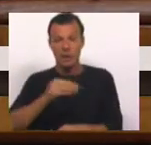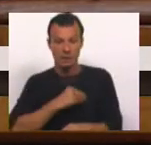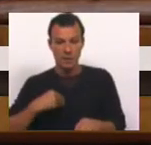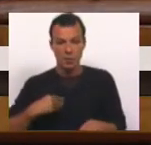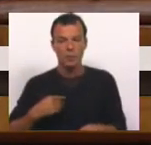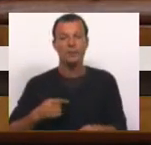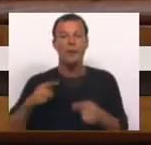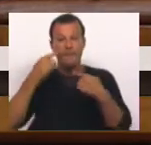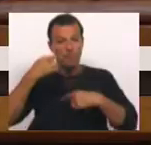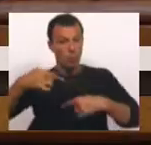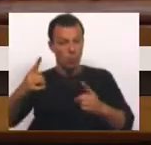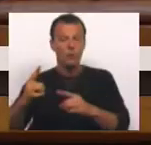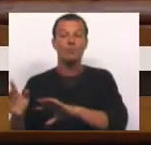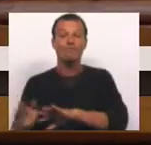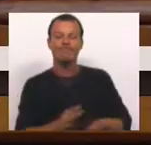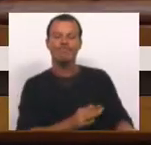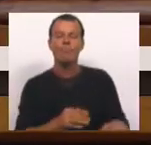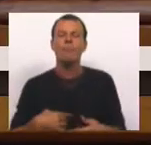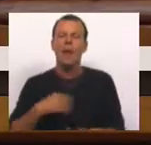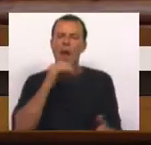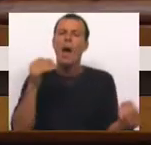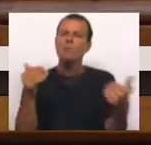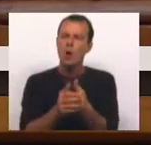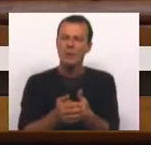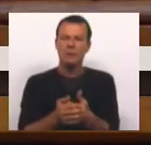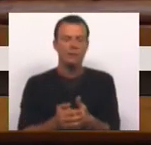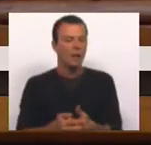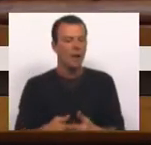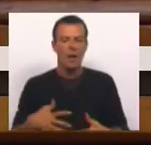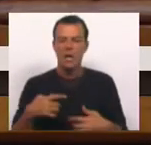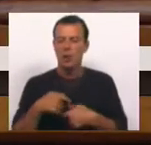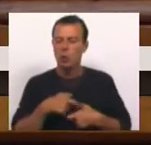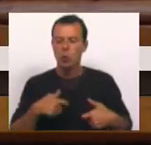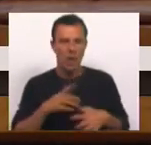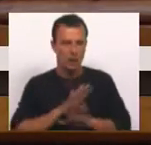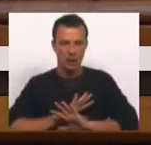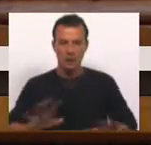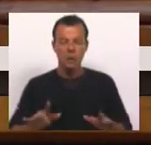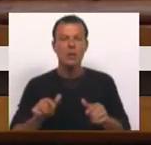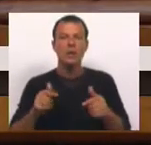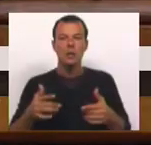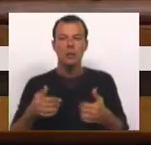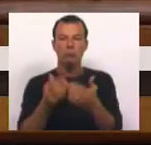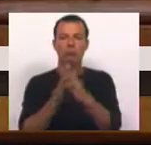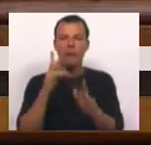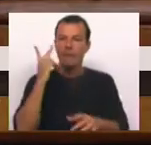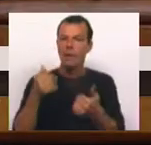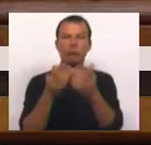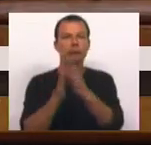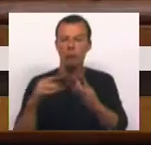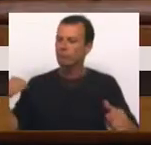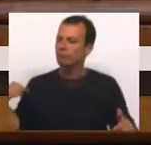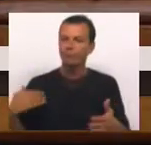é algo que consideramos, em geral, profundamente chocante. A morte da qual passamos a vida toda em